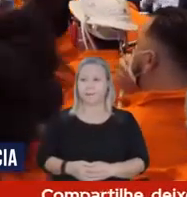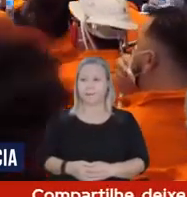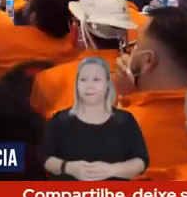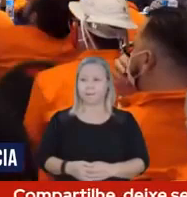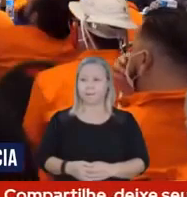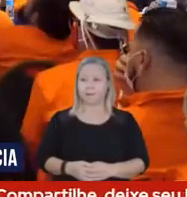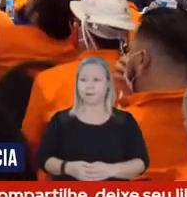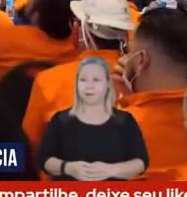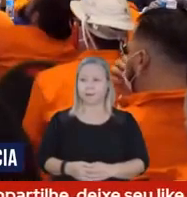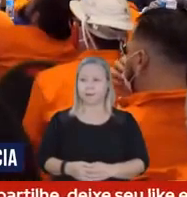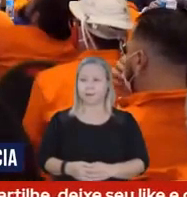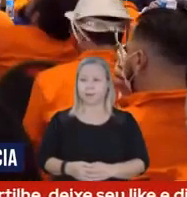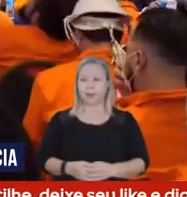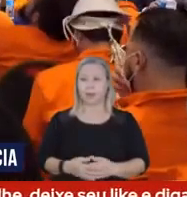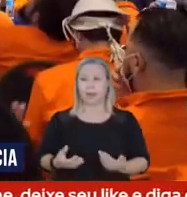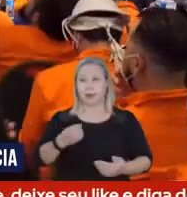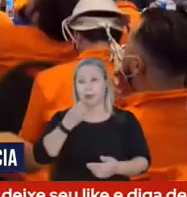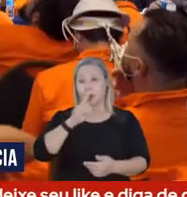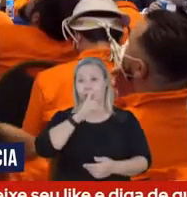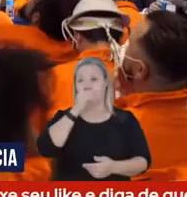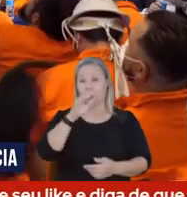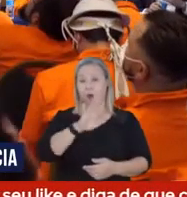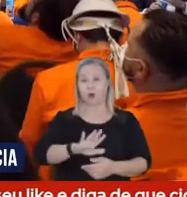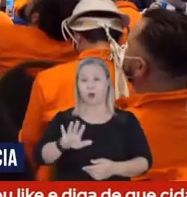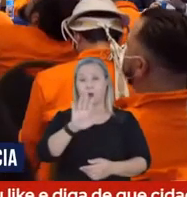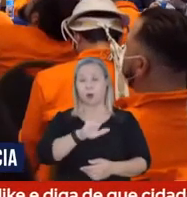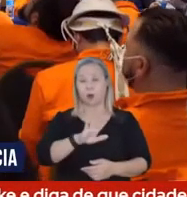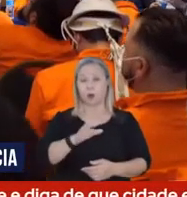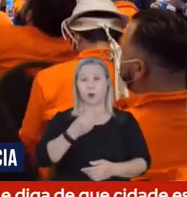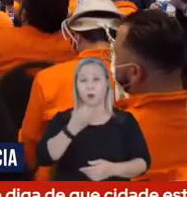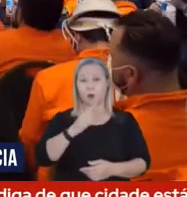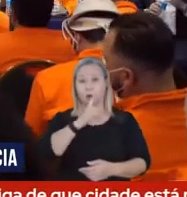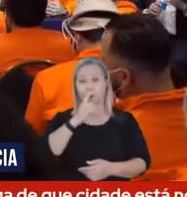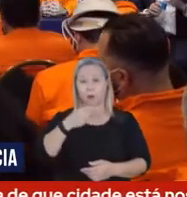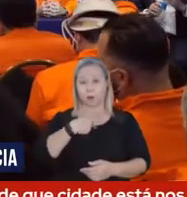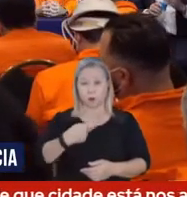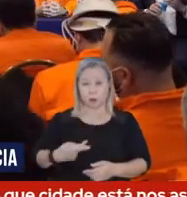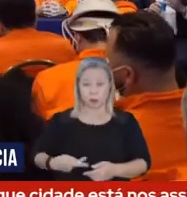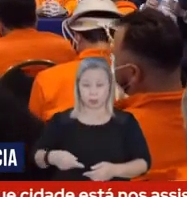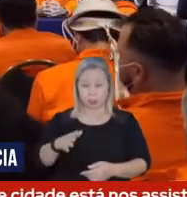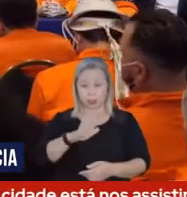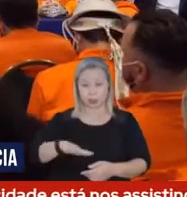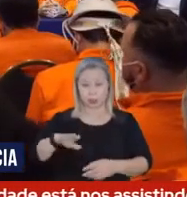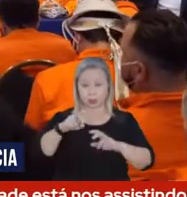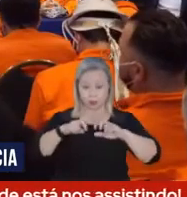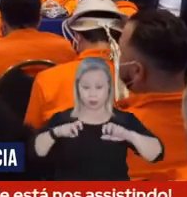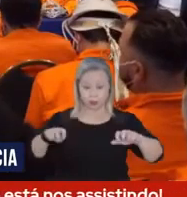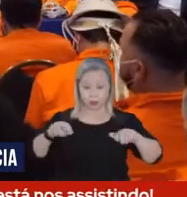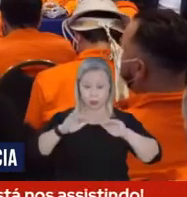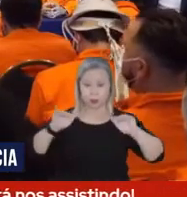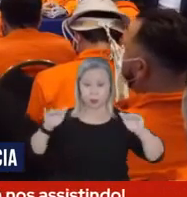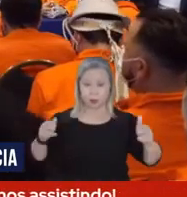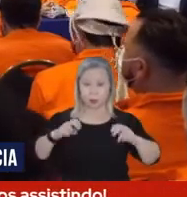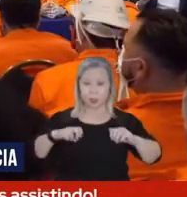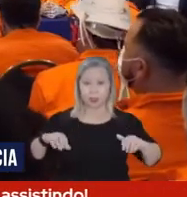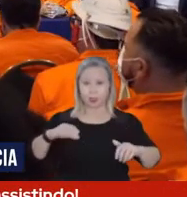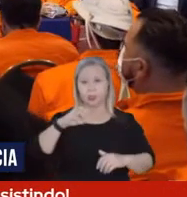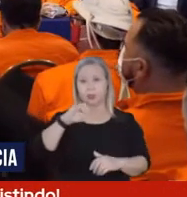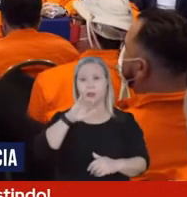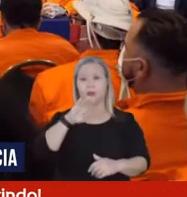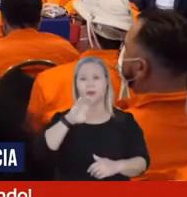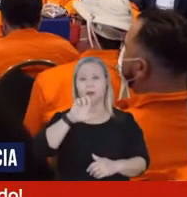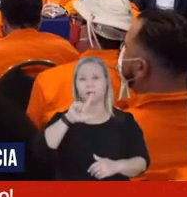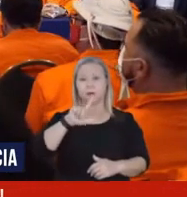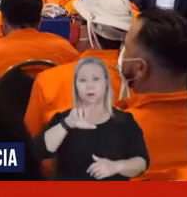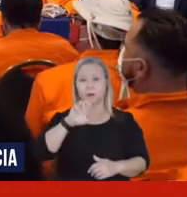Bom dia a todos, bom dia, presidente. Bom dia a todos da mesa, Sibeli. Opa, desculpa. Eu sou o primeiro a falar aqui,